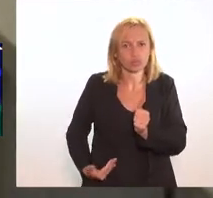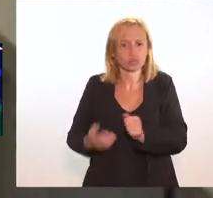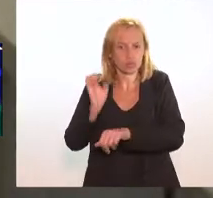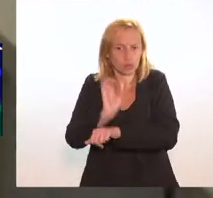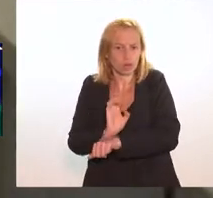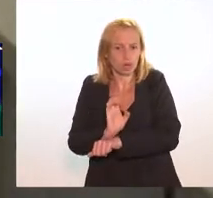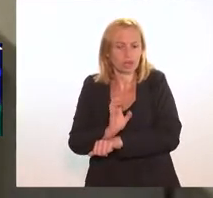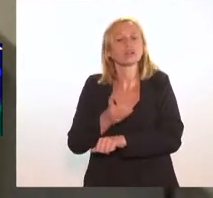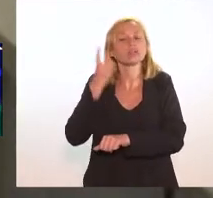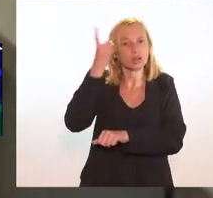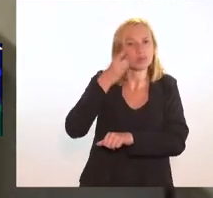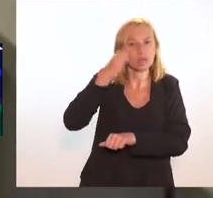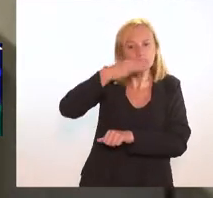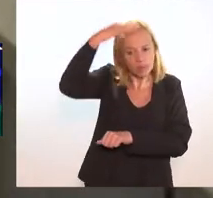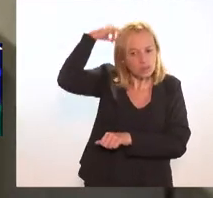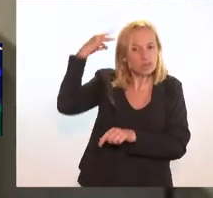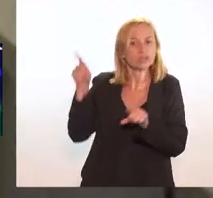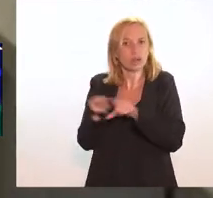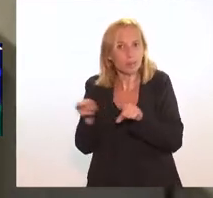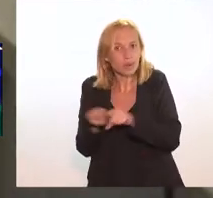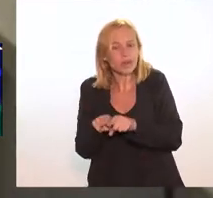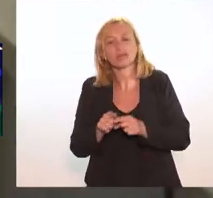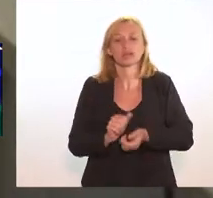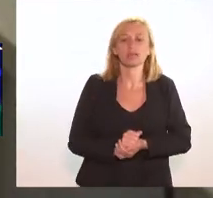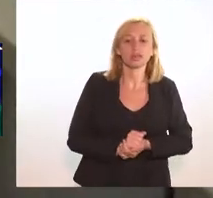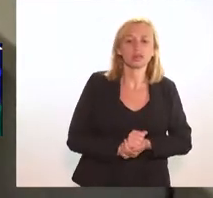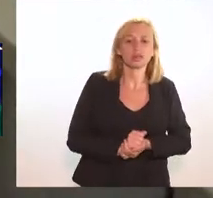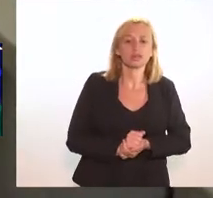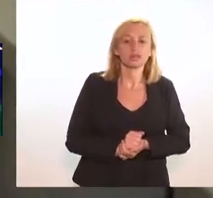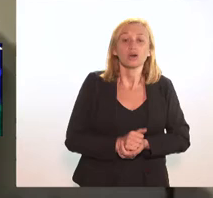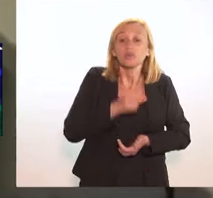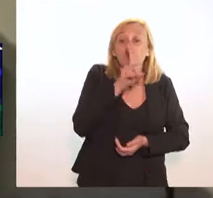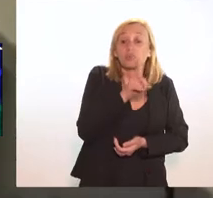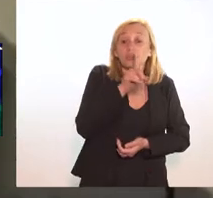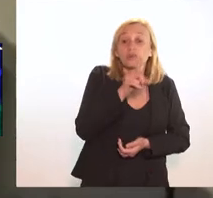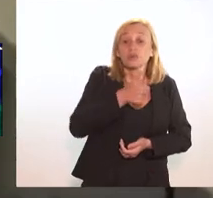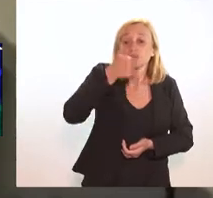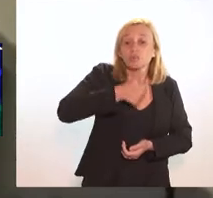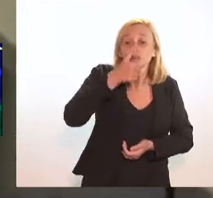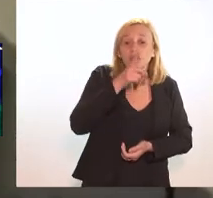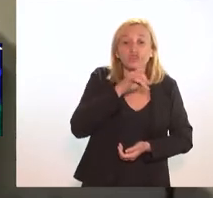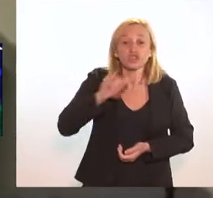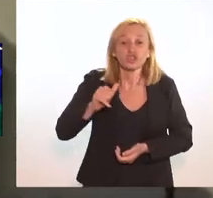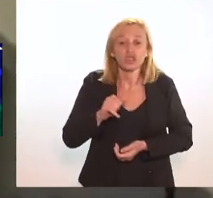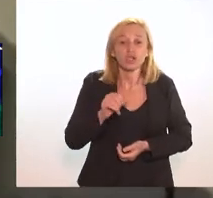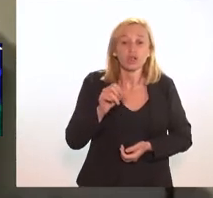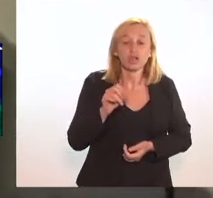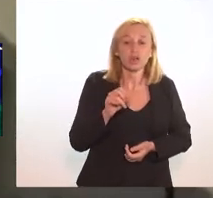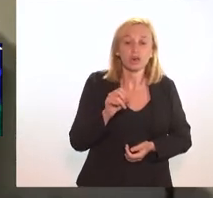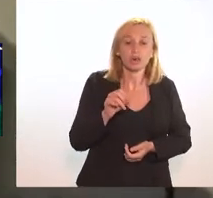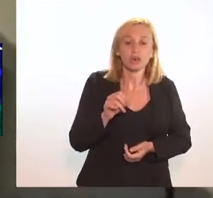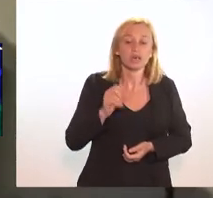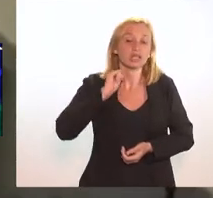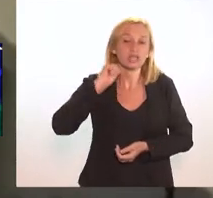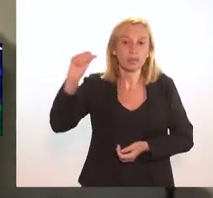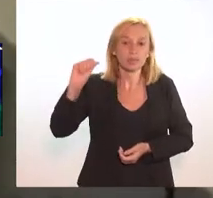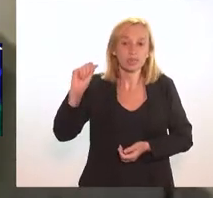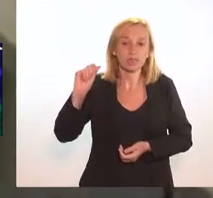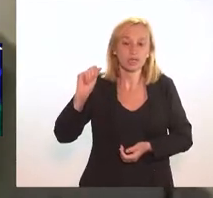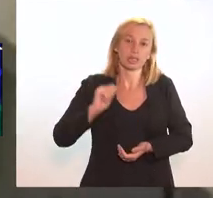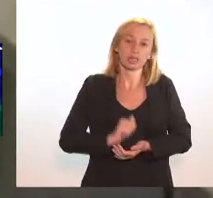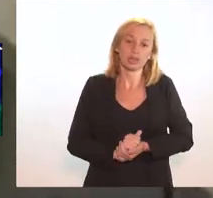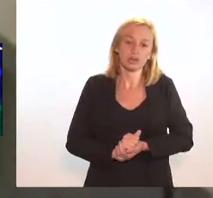e o deputado Márcio Pacheco também, para que no primeiro dia útil de abril comecem a ser